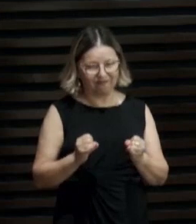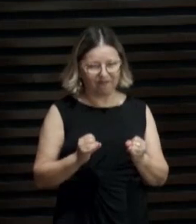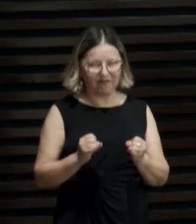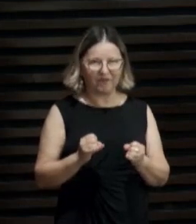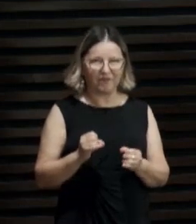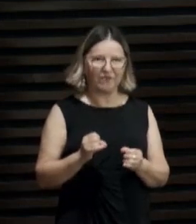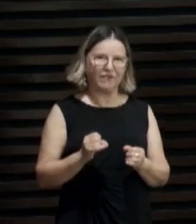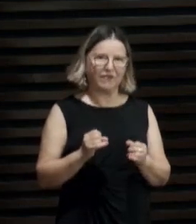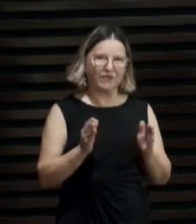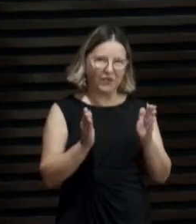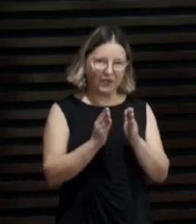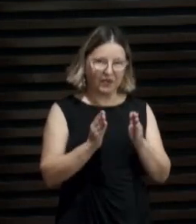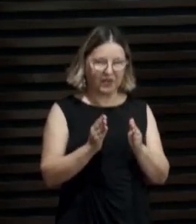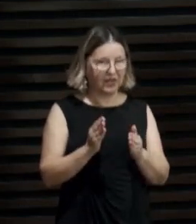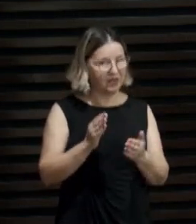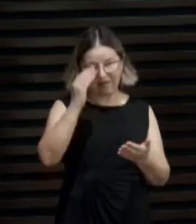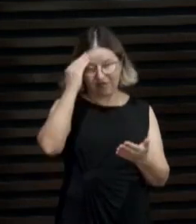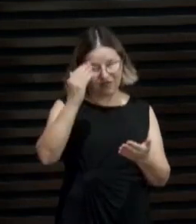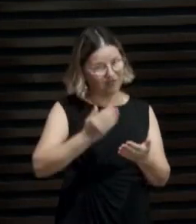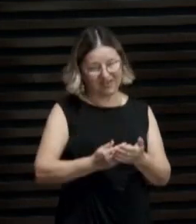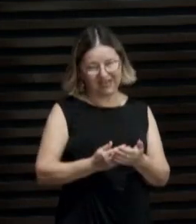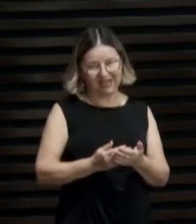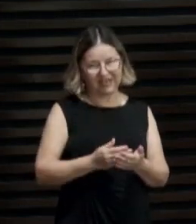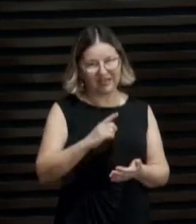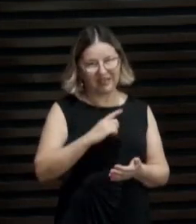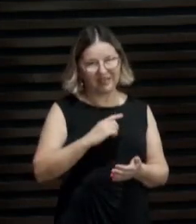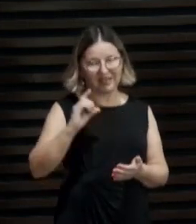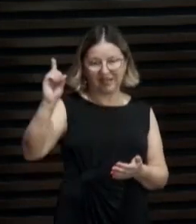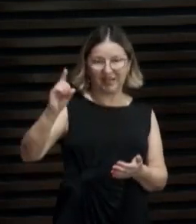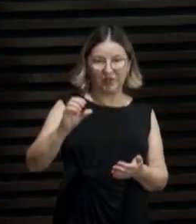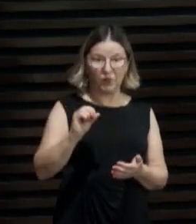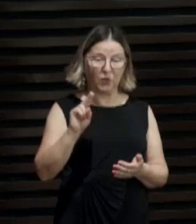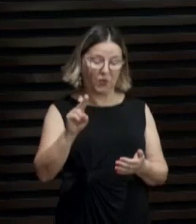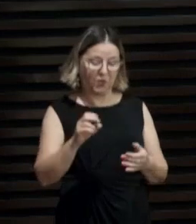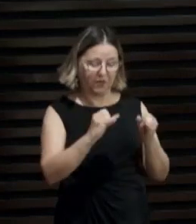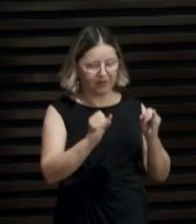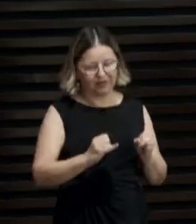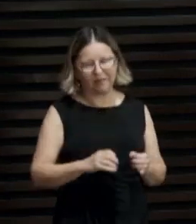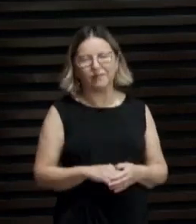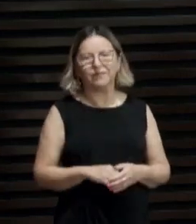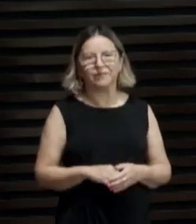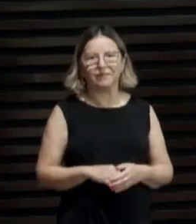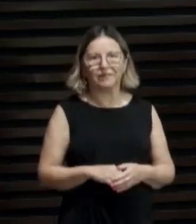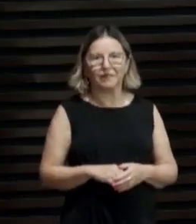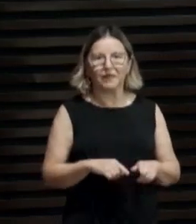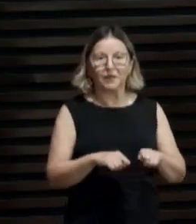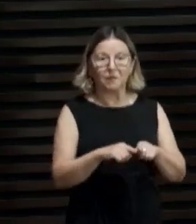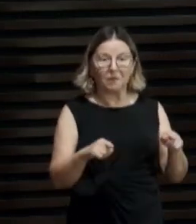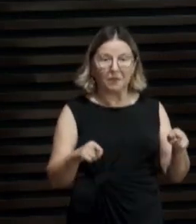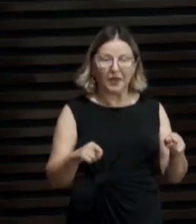que não acredita na existência de um Deus ou de deuses. Agora, uma outra grande